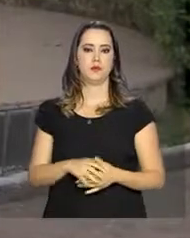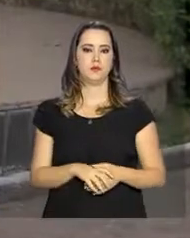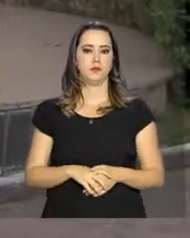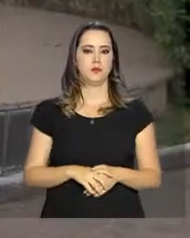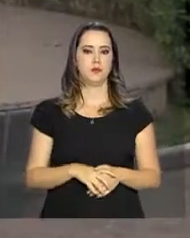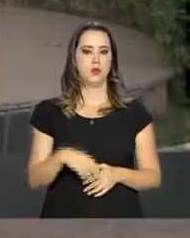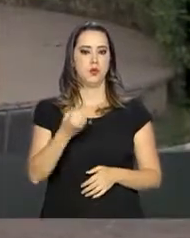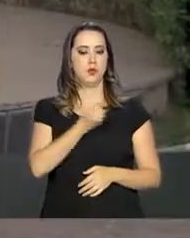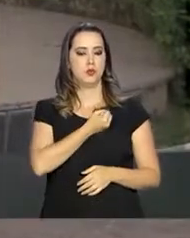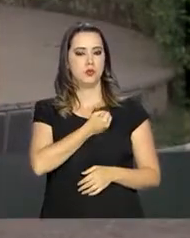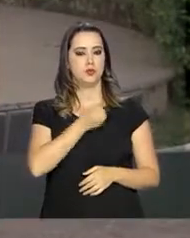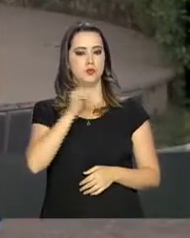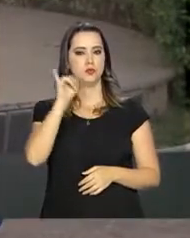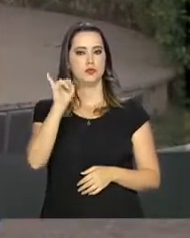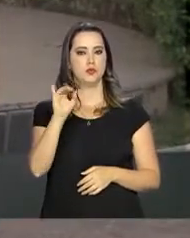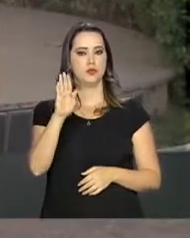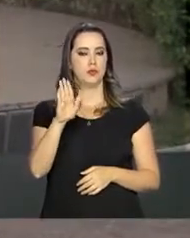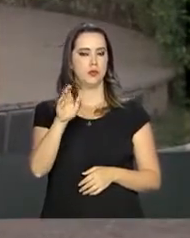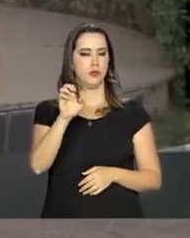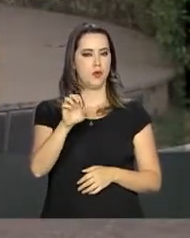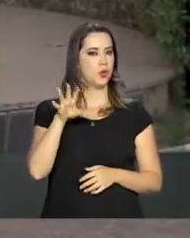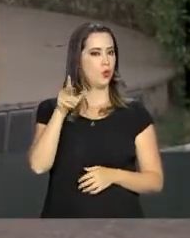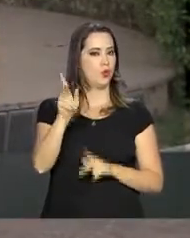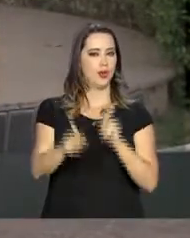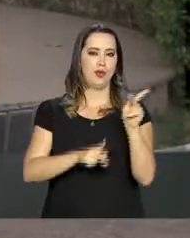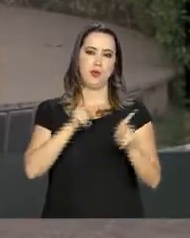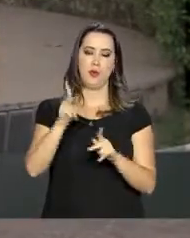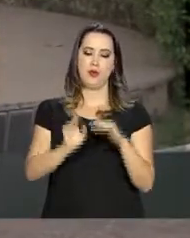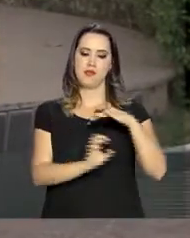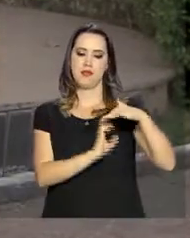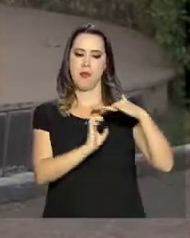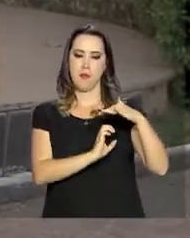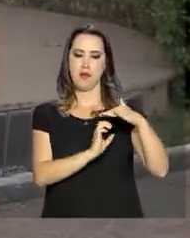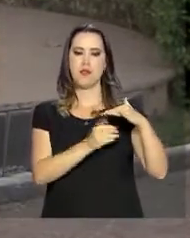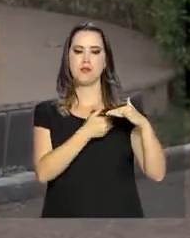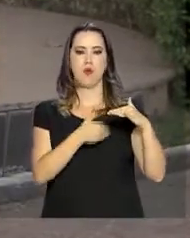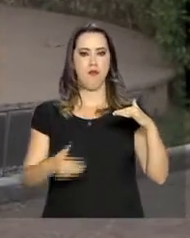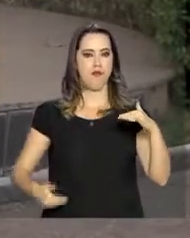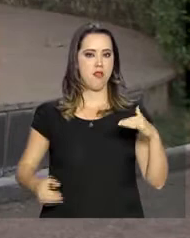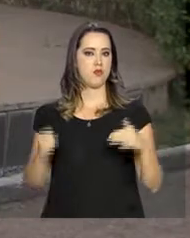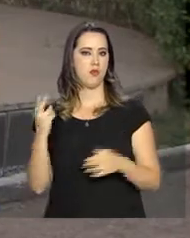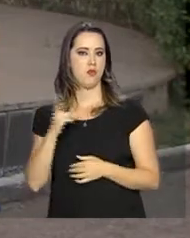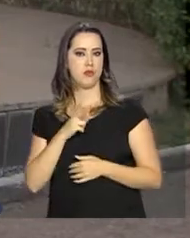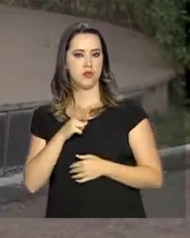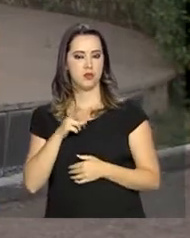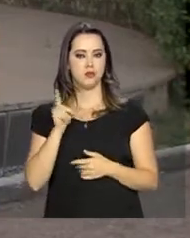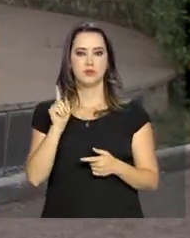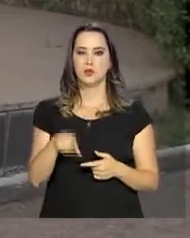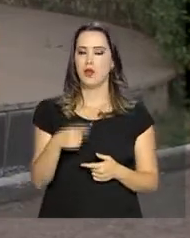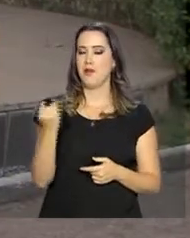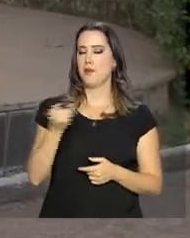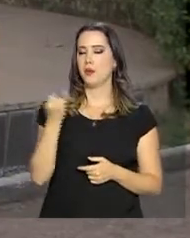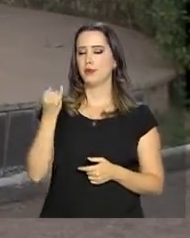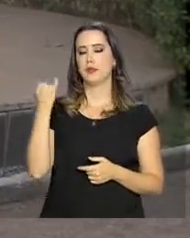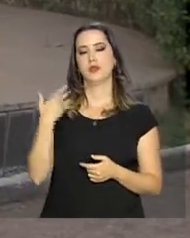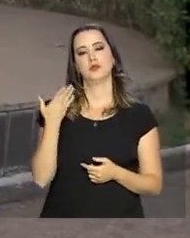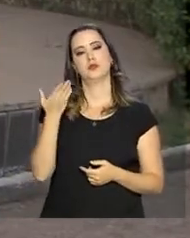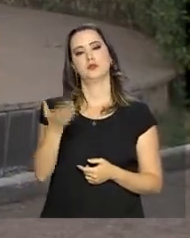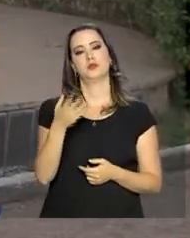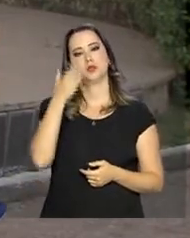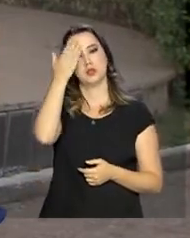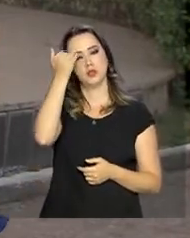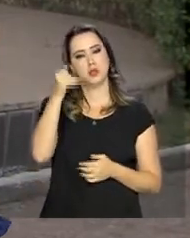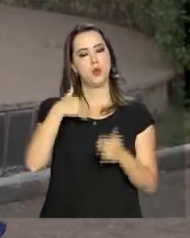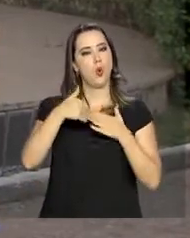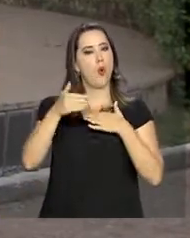dados do IBGE são usados por toda a população, tanto empresas públicas quanto privadas. Então, esses dados são fundamentais para você